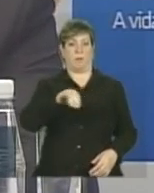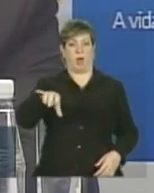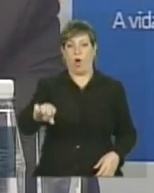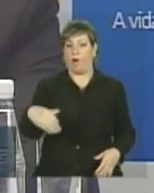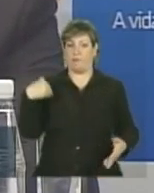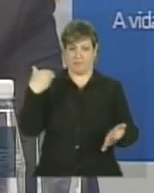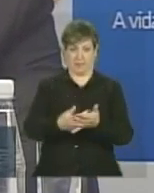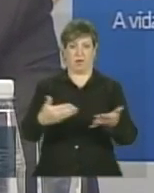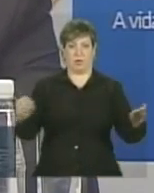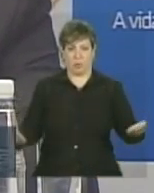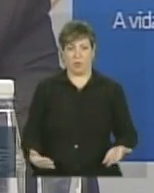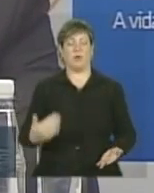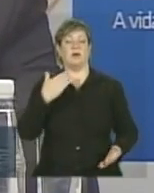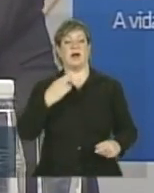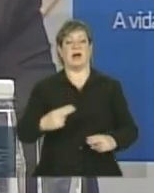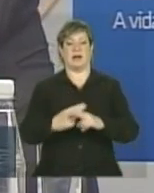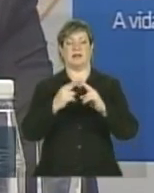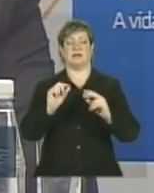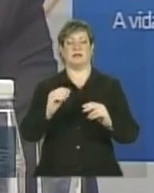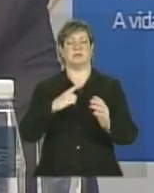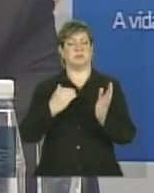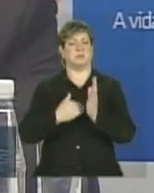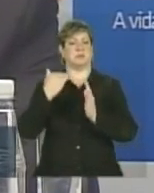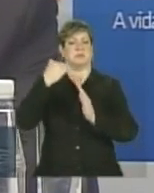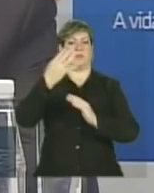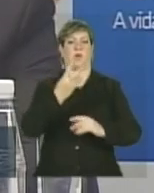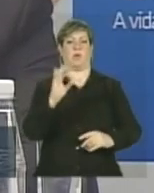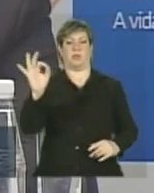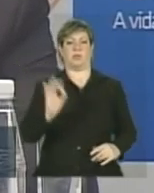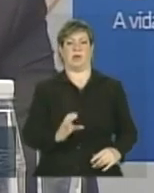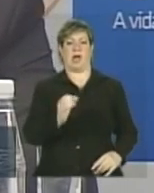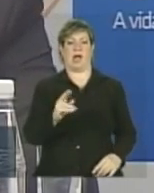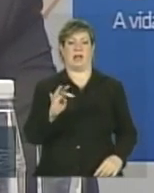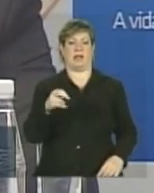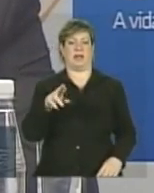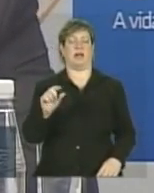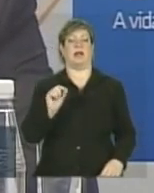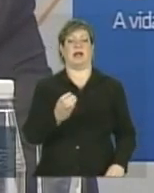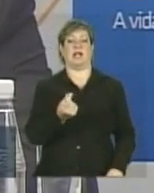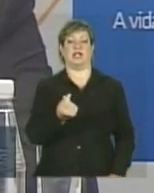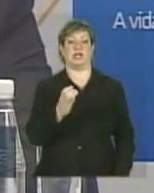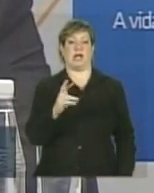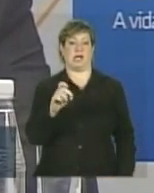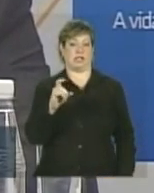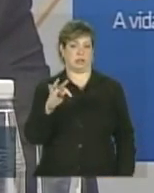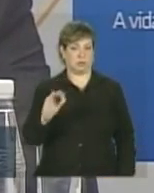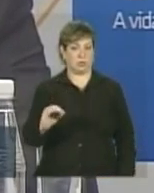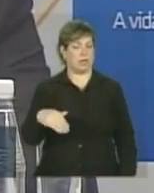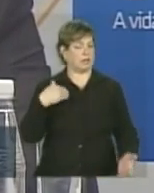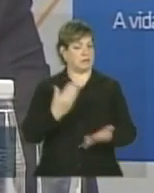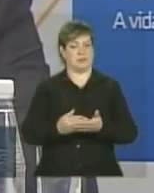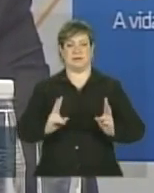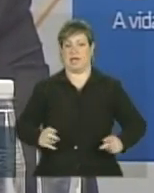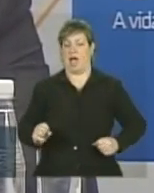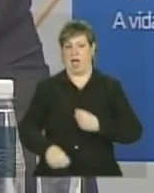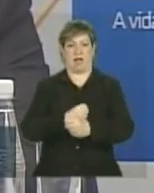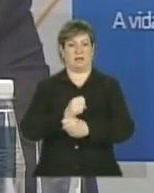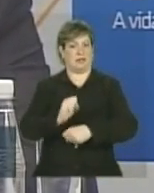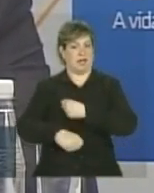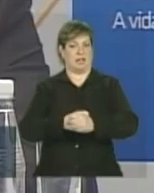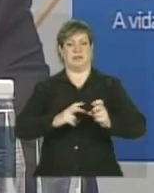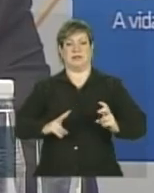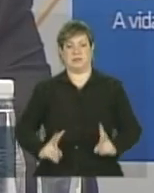vem crescendo a patamares médios de 40% da sua carteira de crédito a todo ano. Portanto, cumprimos o nosso papel e fizemos